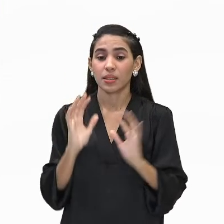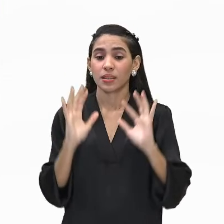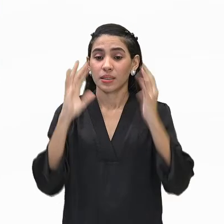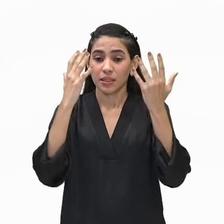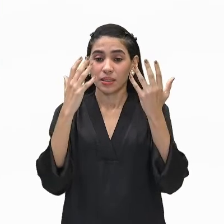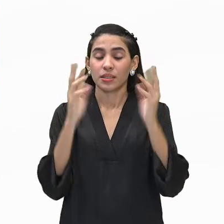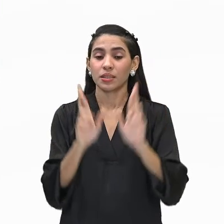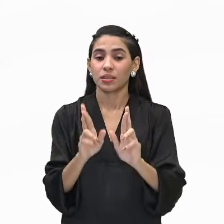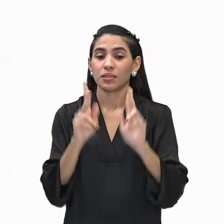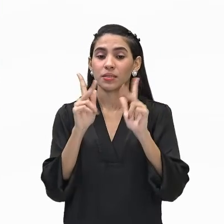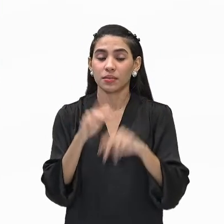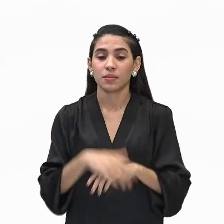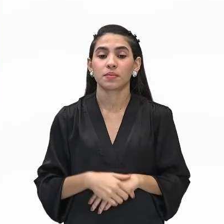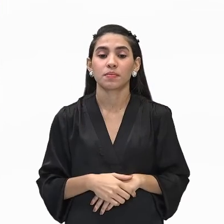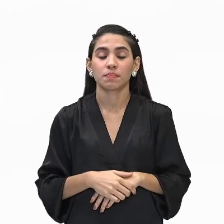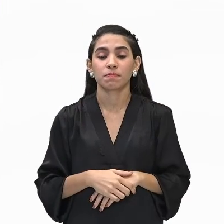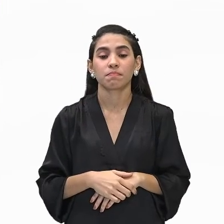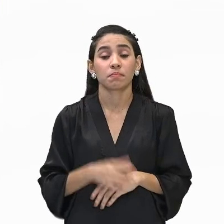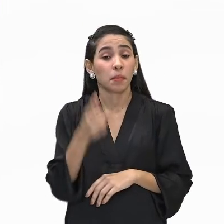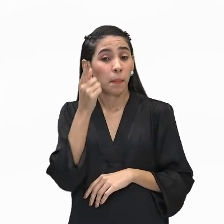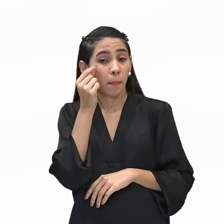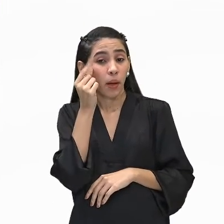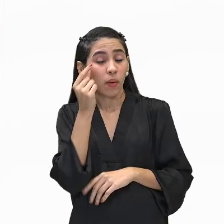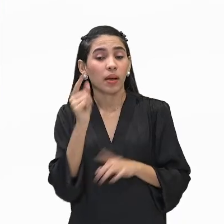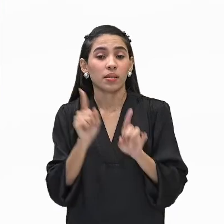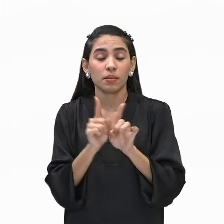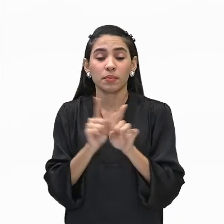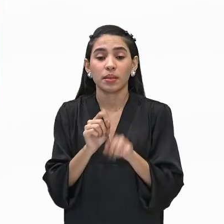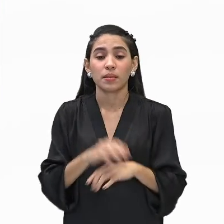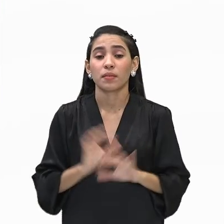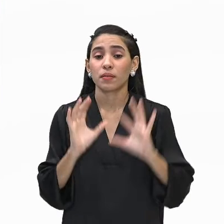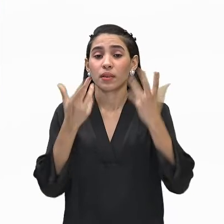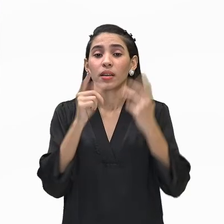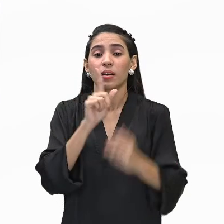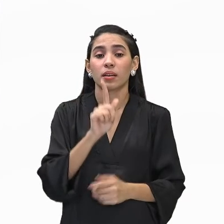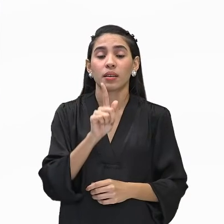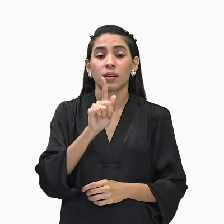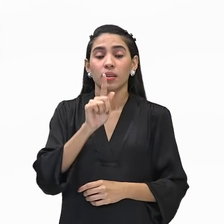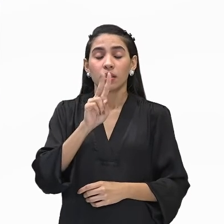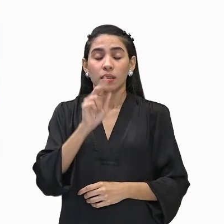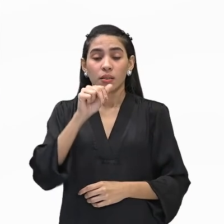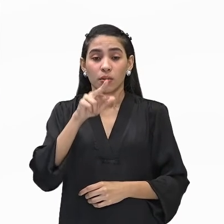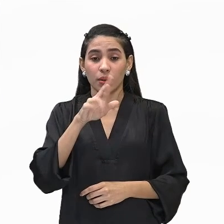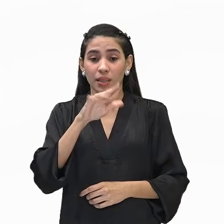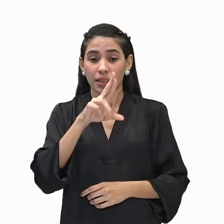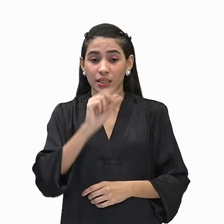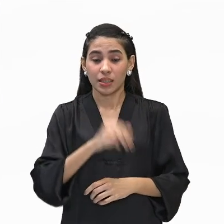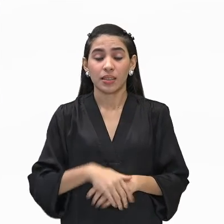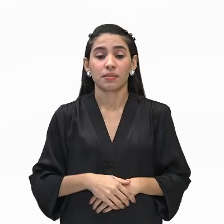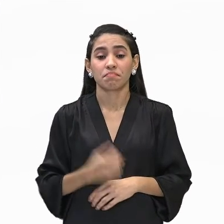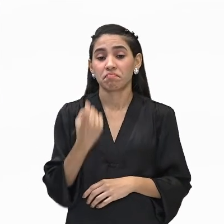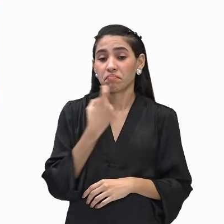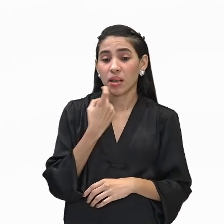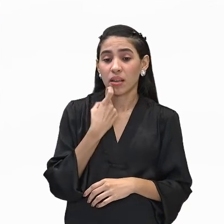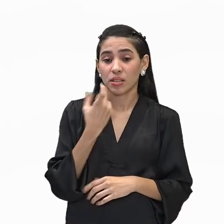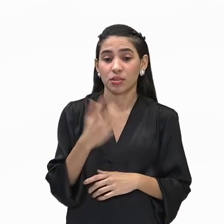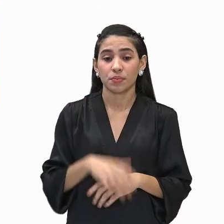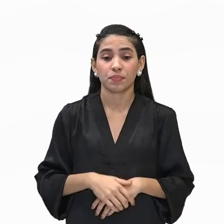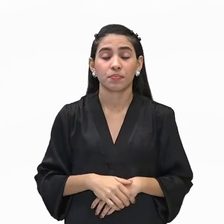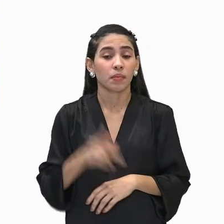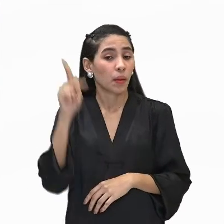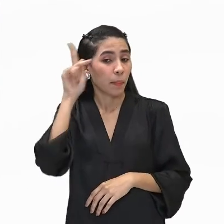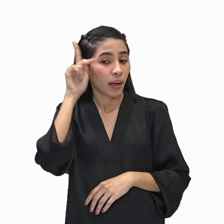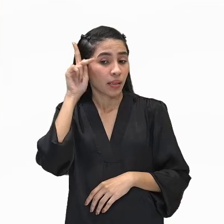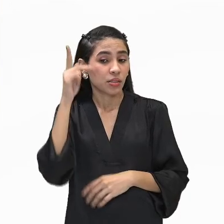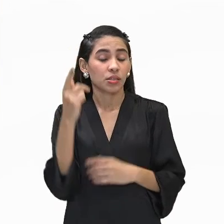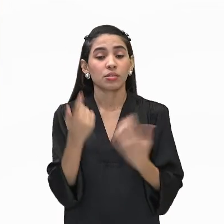festivais diferentes. Como em Maués, nós temos a festa do Guaraná, em Barcelos a festa do peixe ornamental e em Parintins,